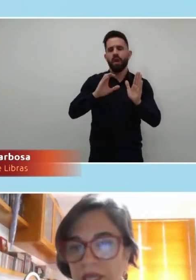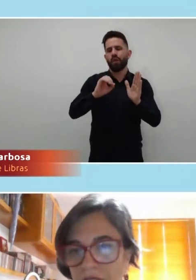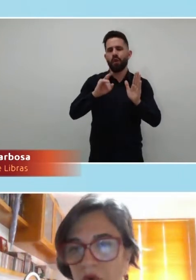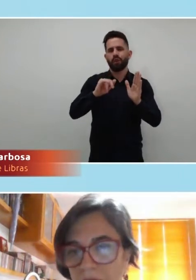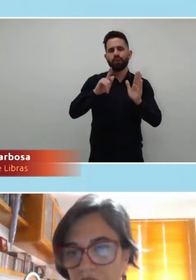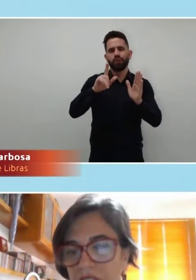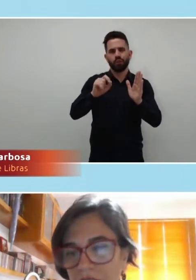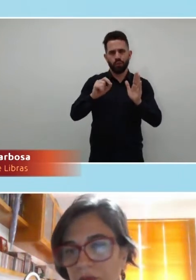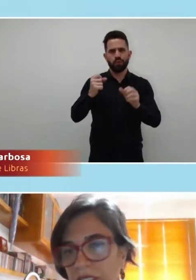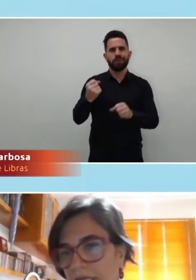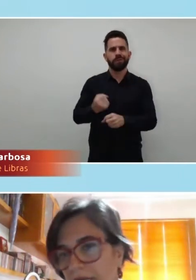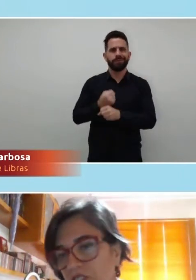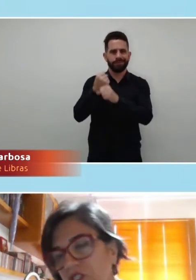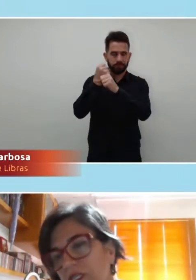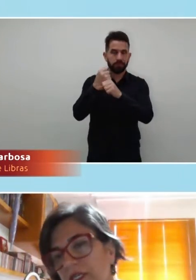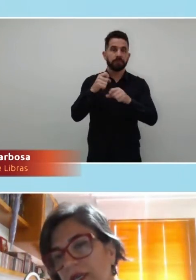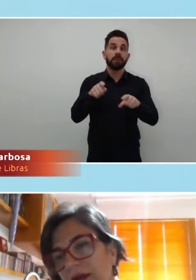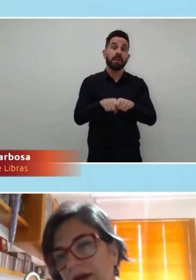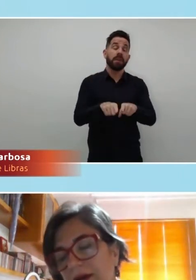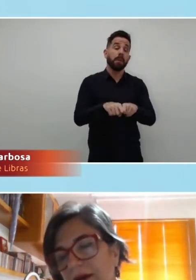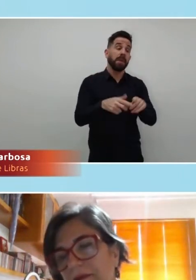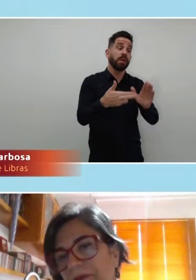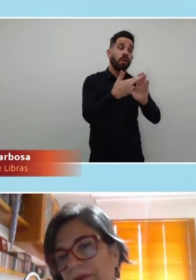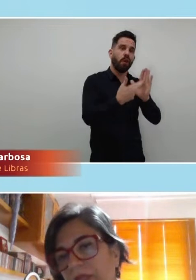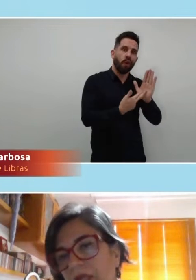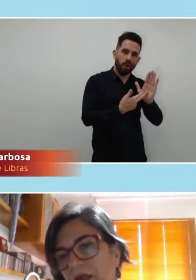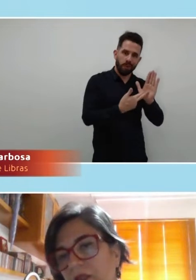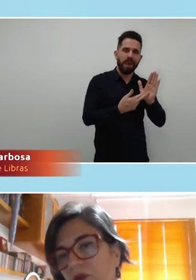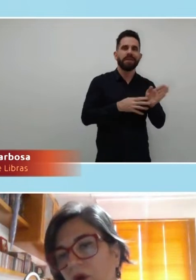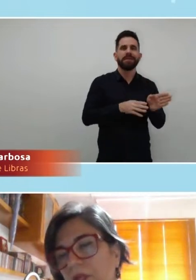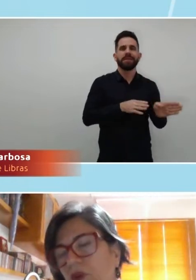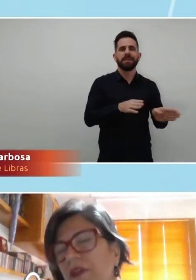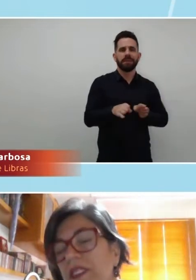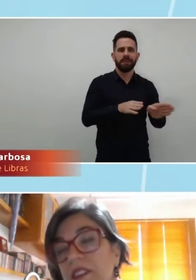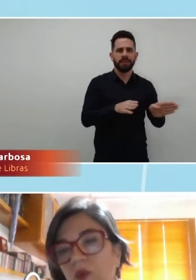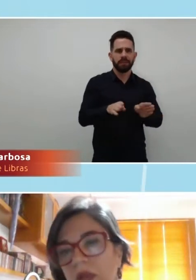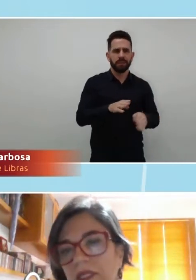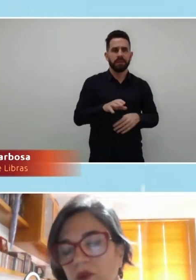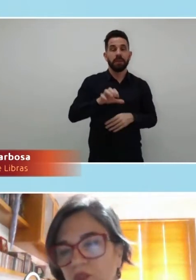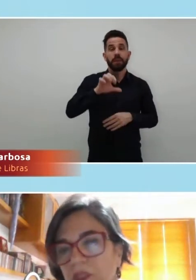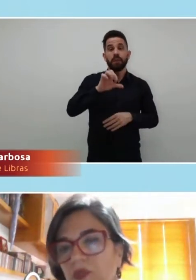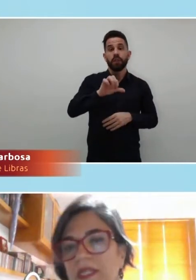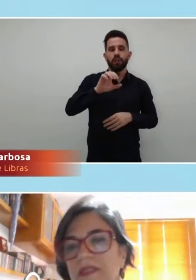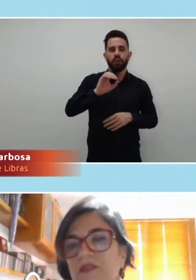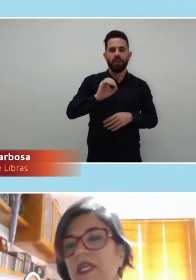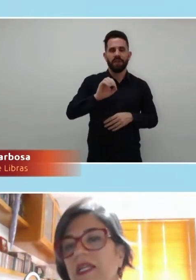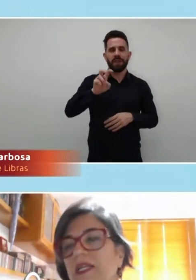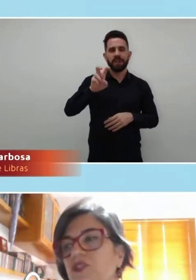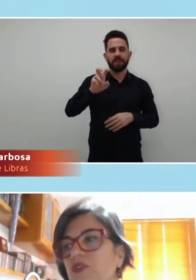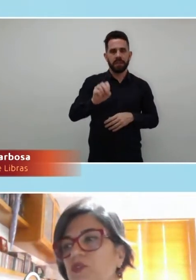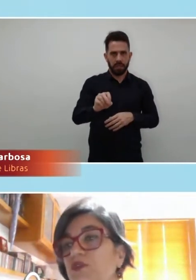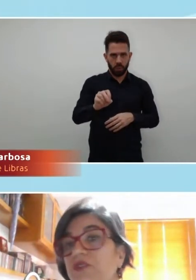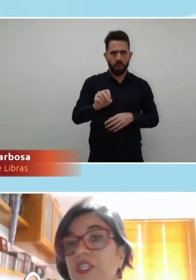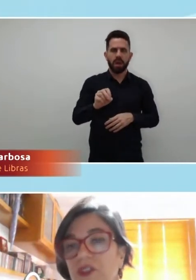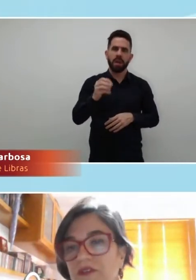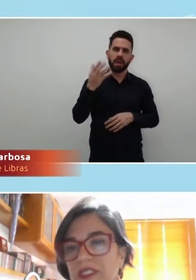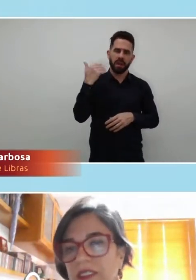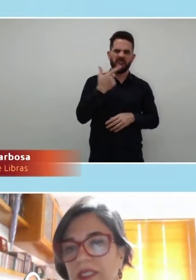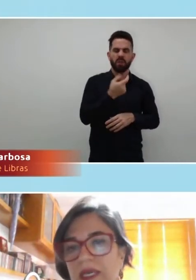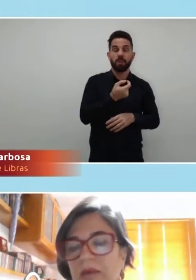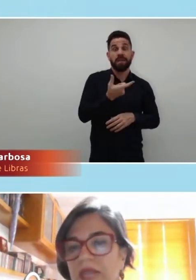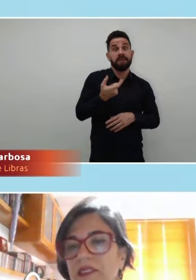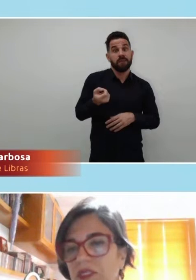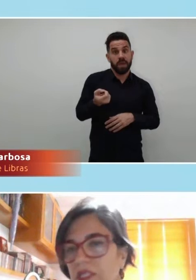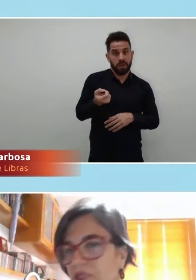tem a norma de acessibilidade, que é a norma 9050, a última atualização dela é de 2020, talvez ela